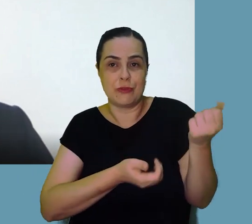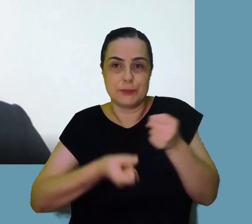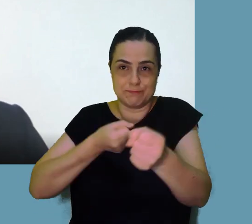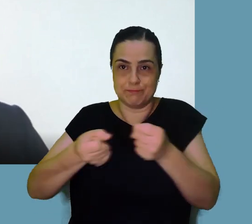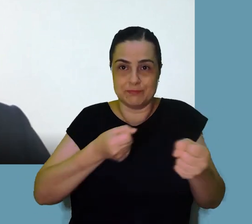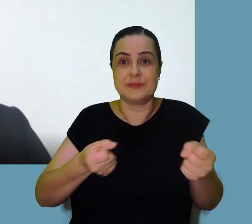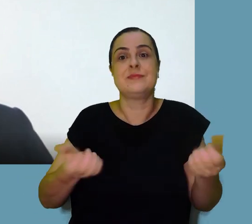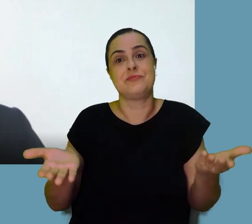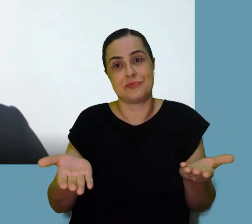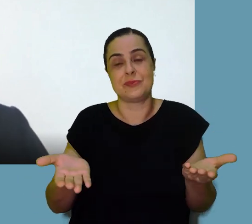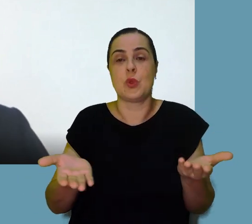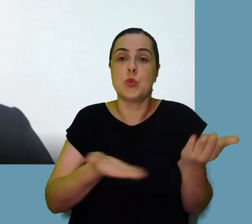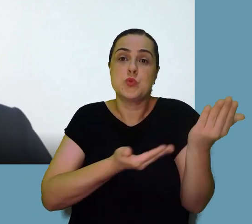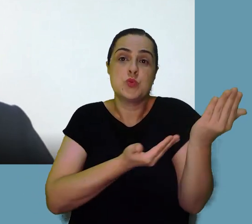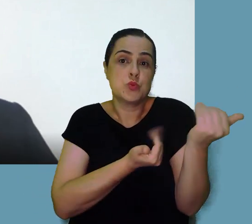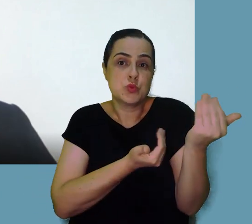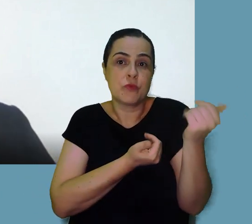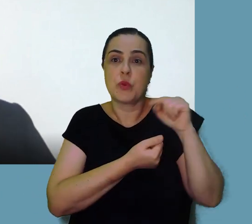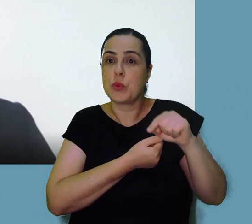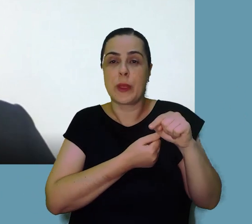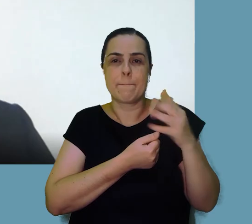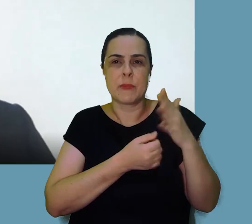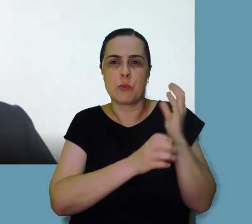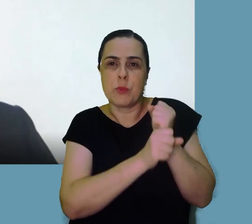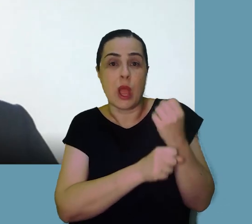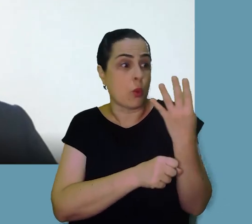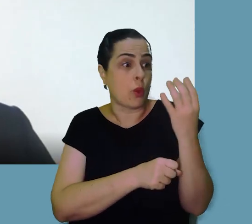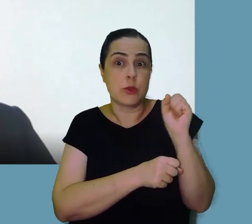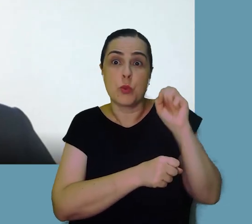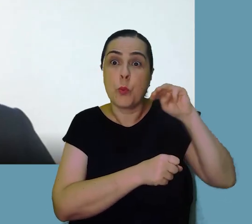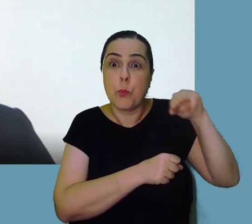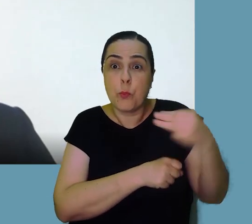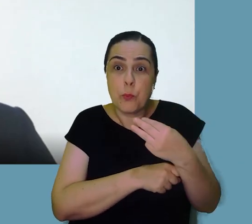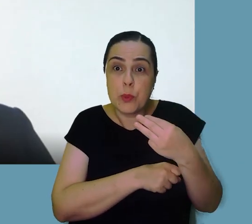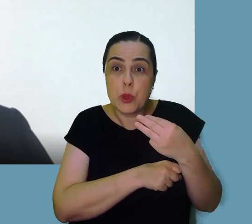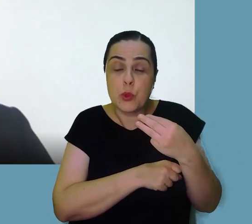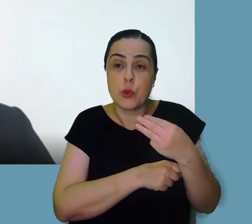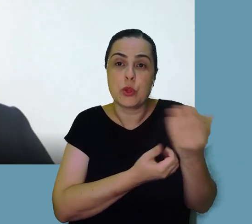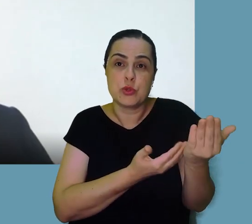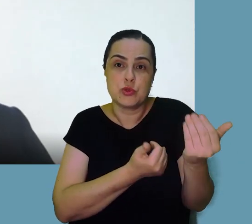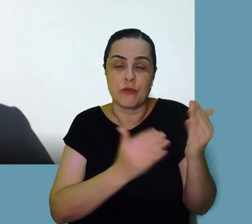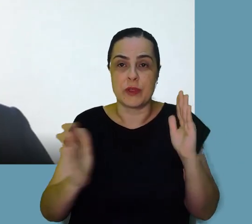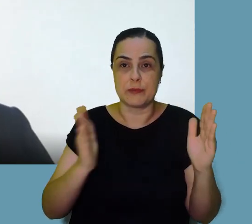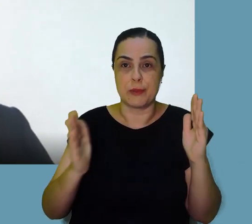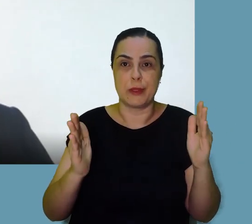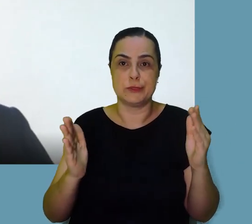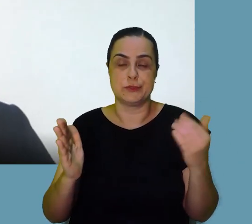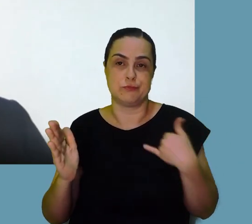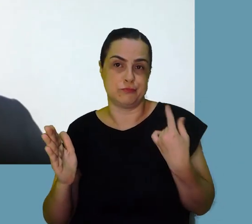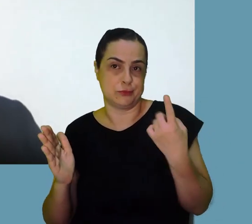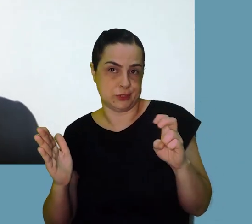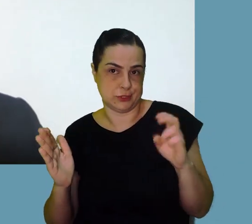que jovens são eles, a gente está falando de uma população de cerca de 48 milhões de jovens de 15 a 29 anos aqui no